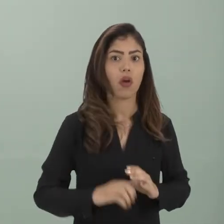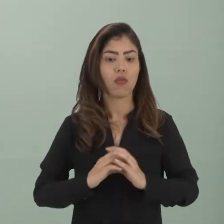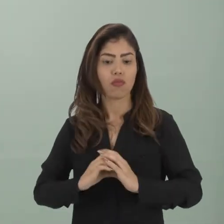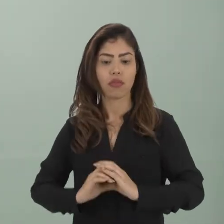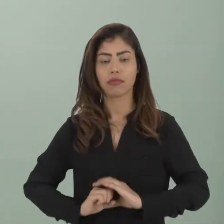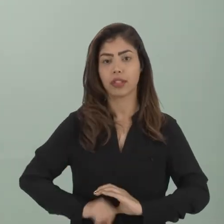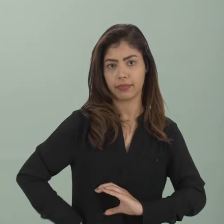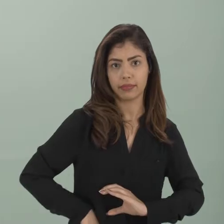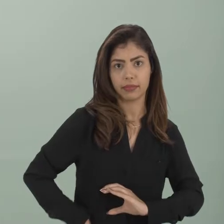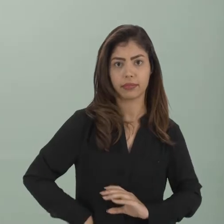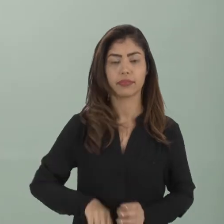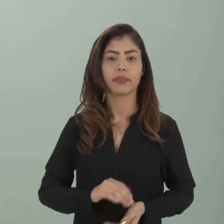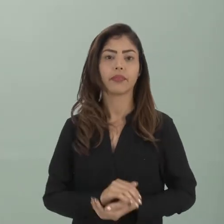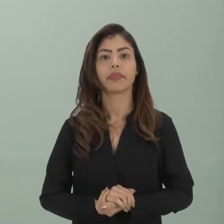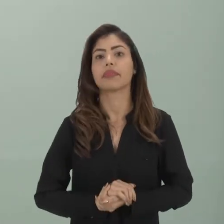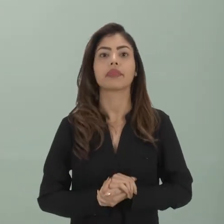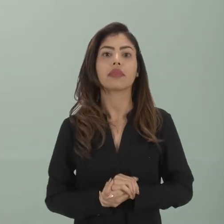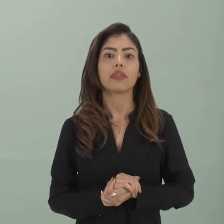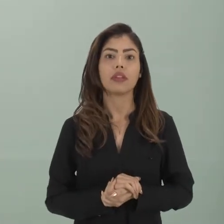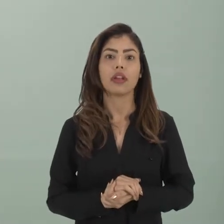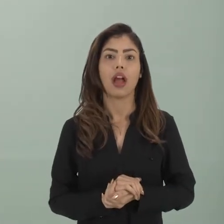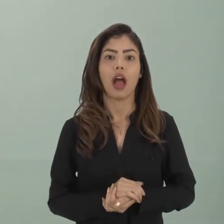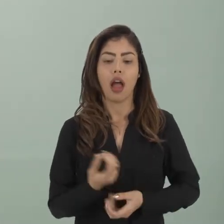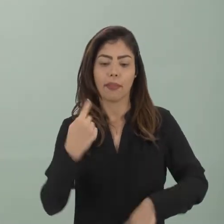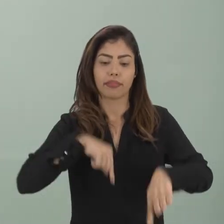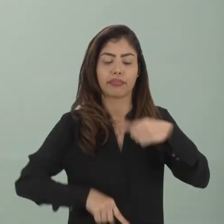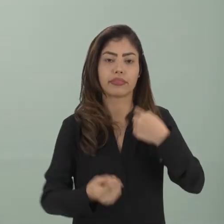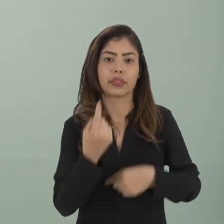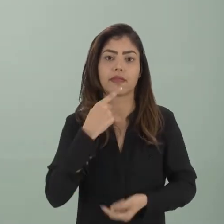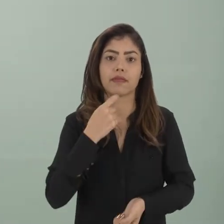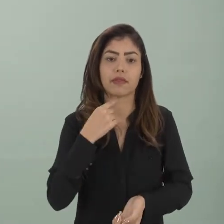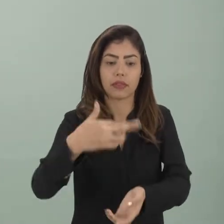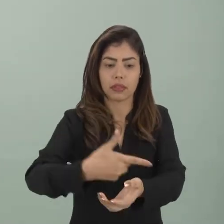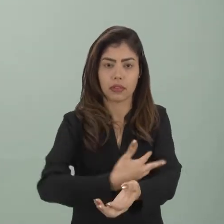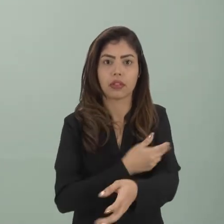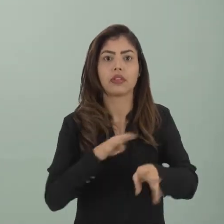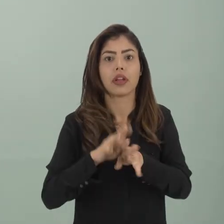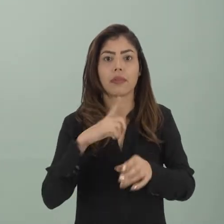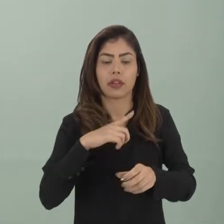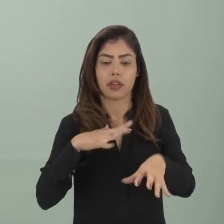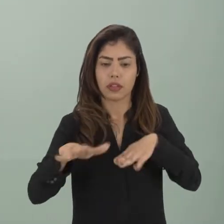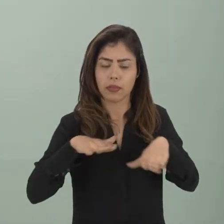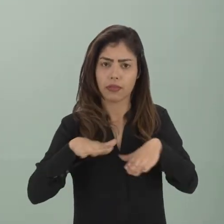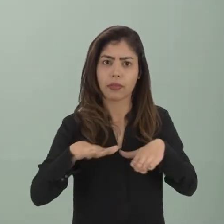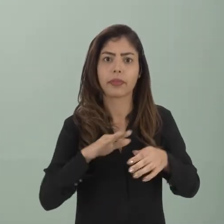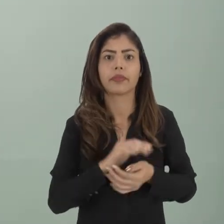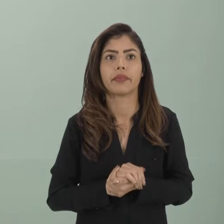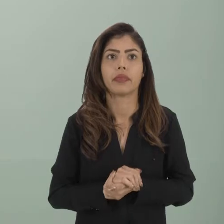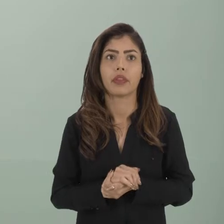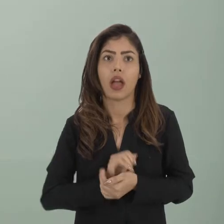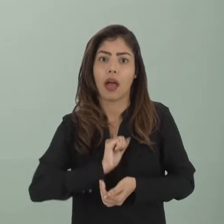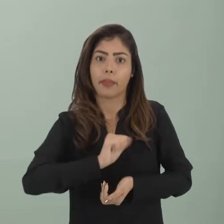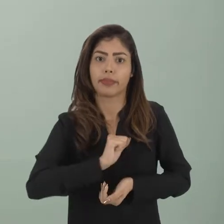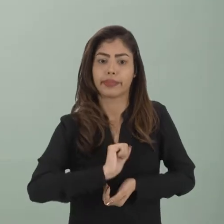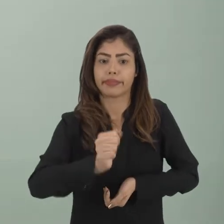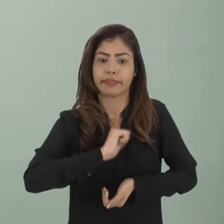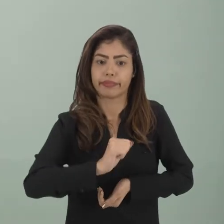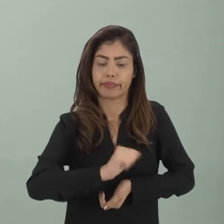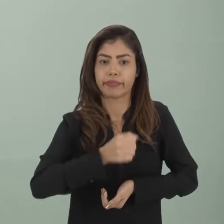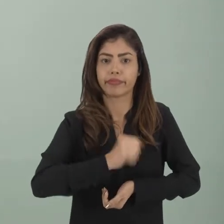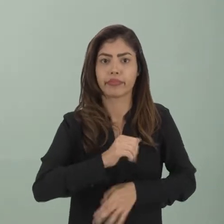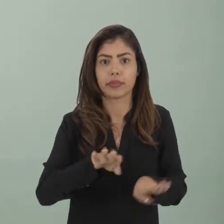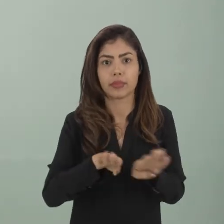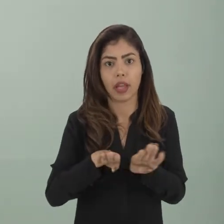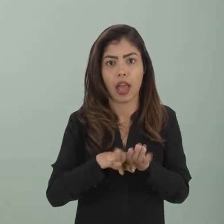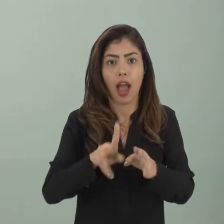fecal. A nossa corrente sanguínea também faz esse tipo de movimento. Além do coração